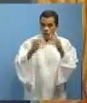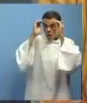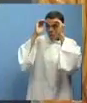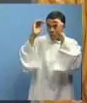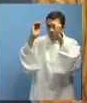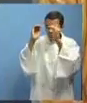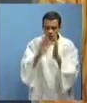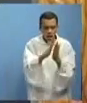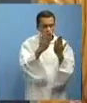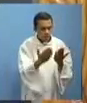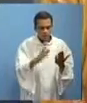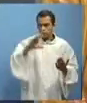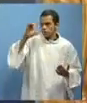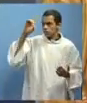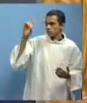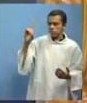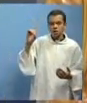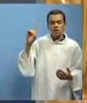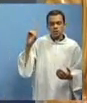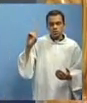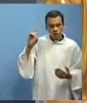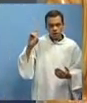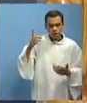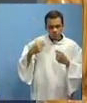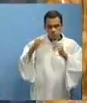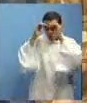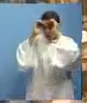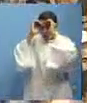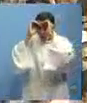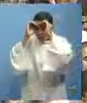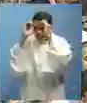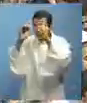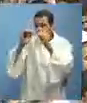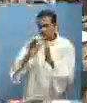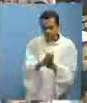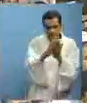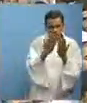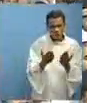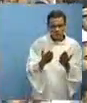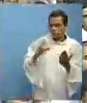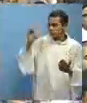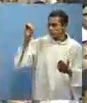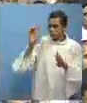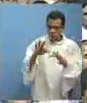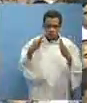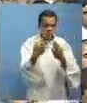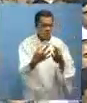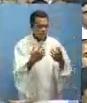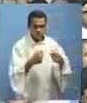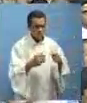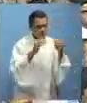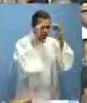de deus o critério para toda e qualquer atividade nossa família tem que ser